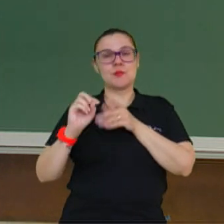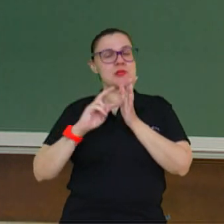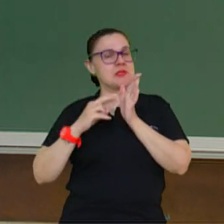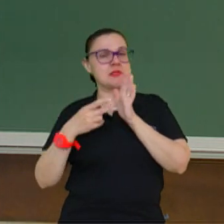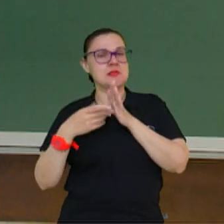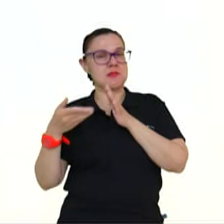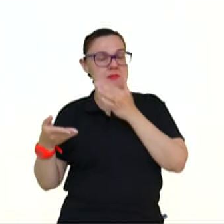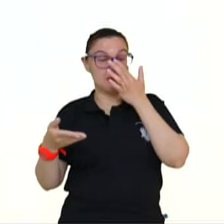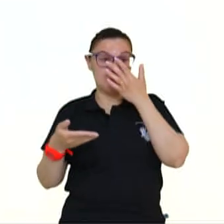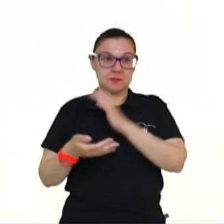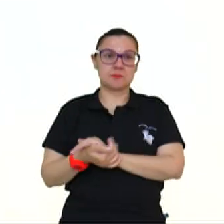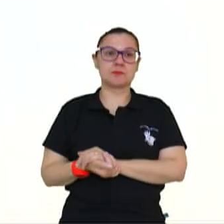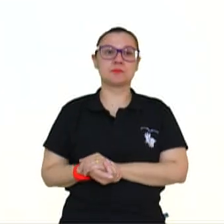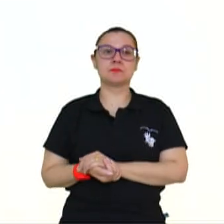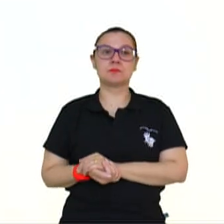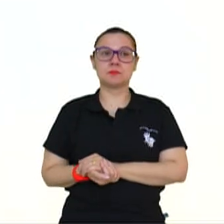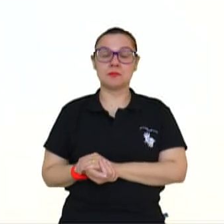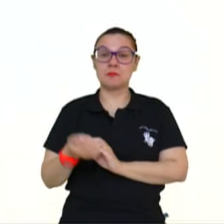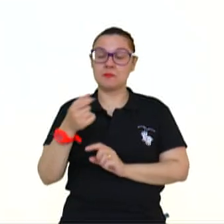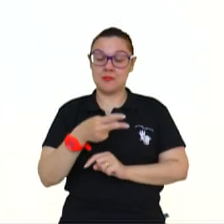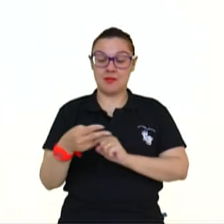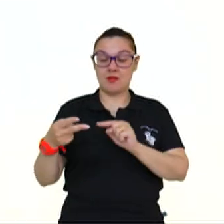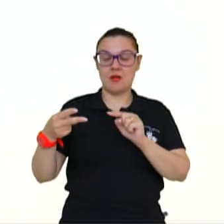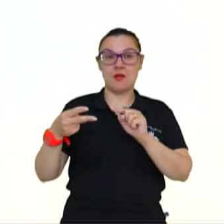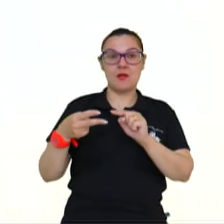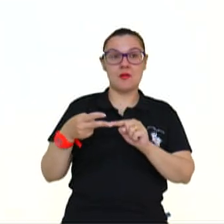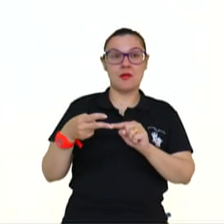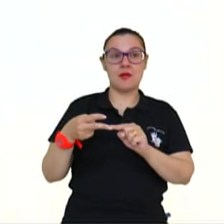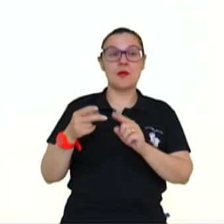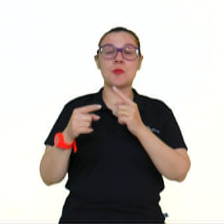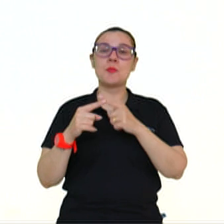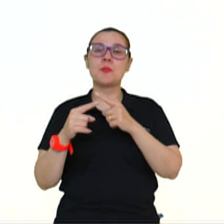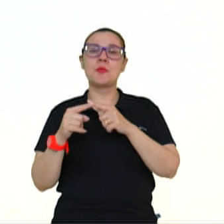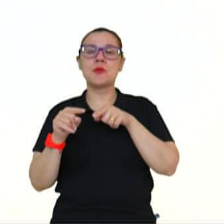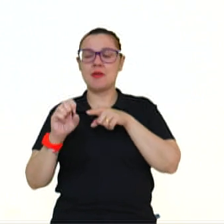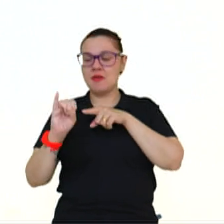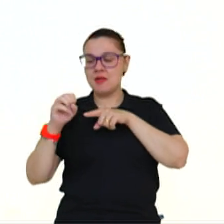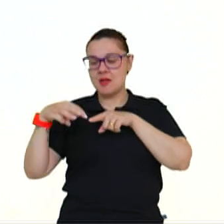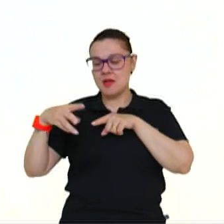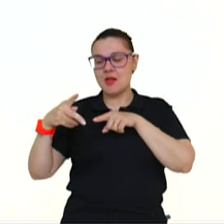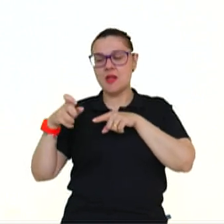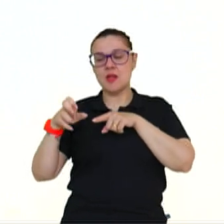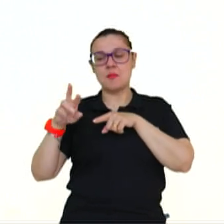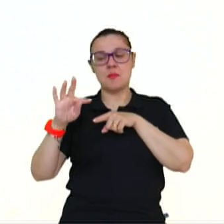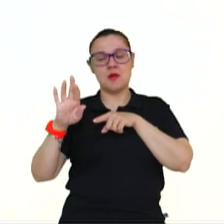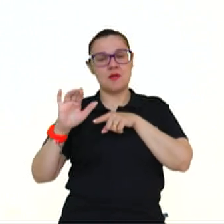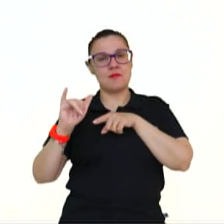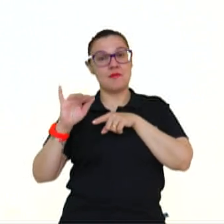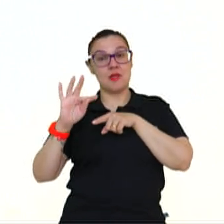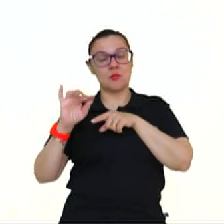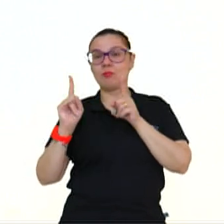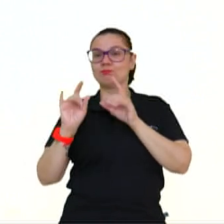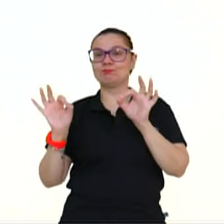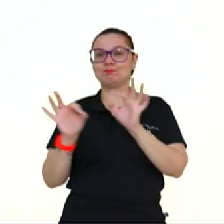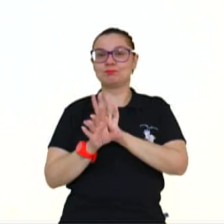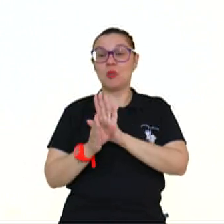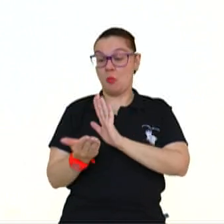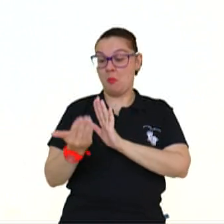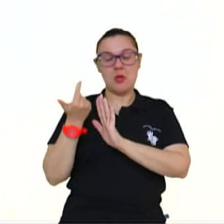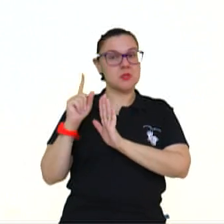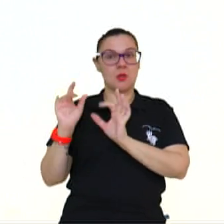imperfeito, certo? Temos uma outra ação, pretérito imperfeito, por quê? Imperfeito que não foi totalmente concluído, por isso essa ideia,